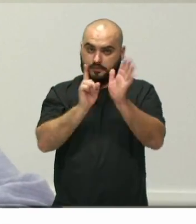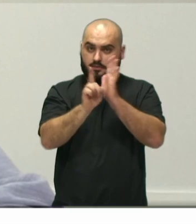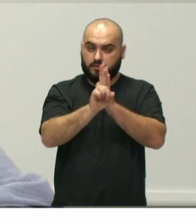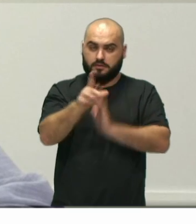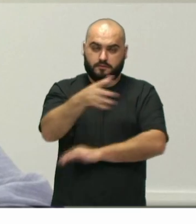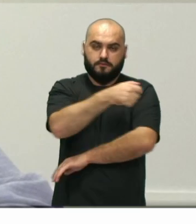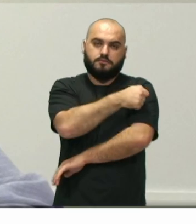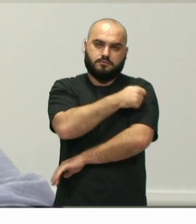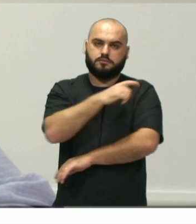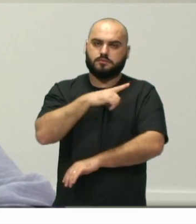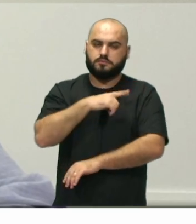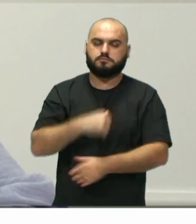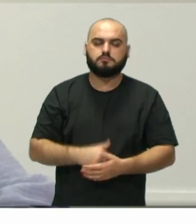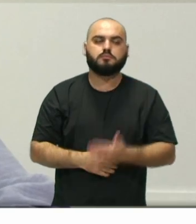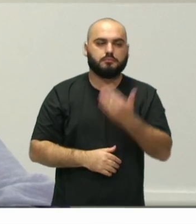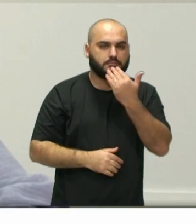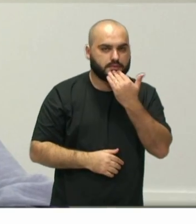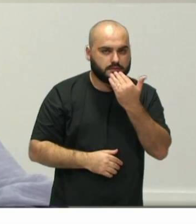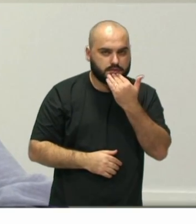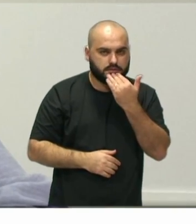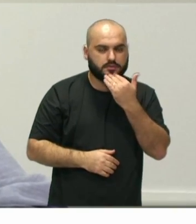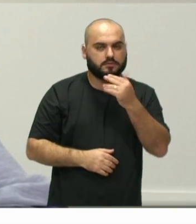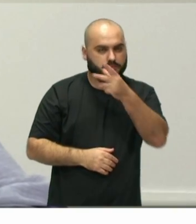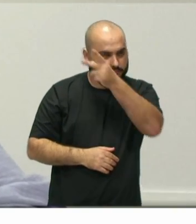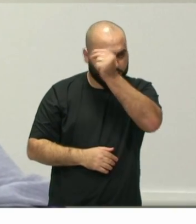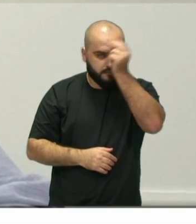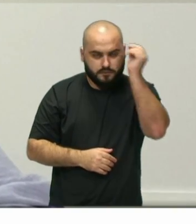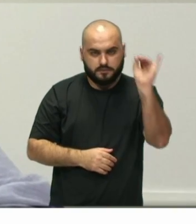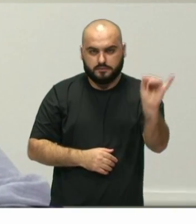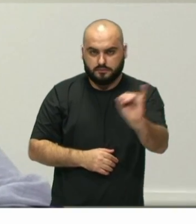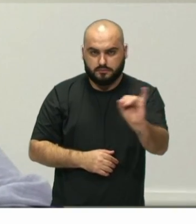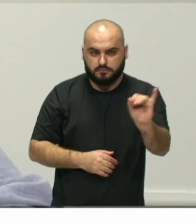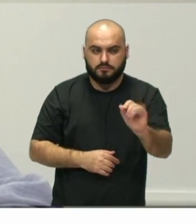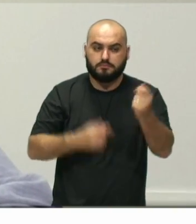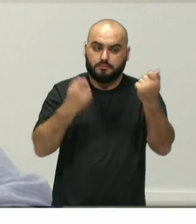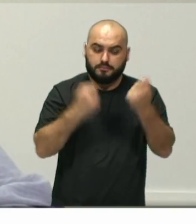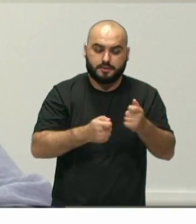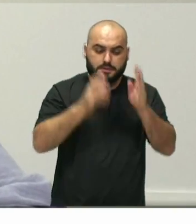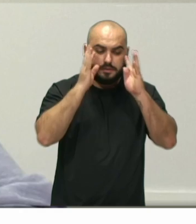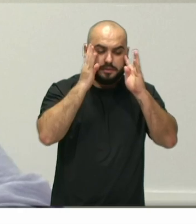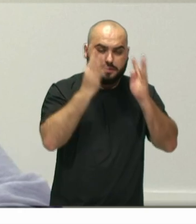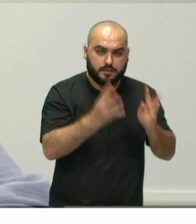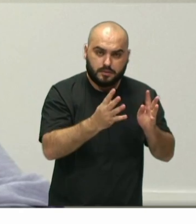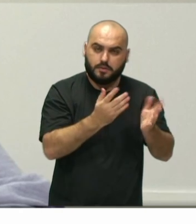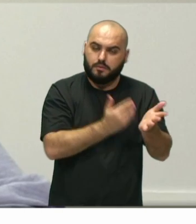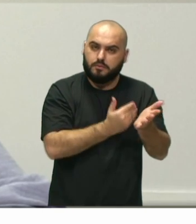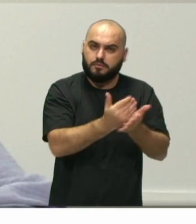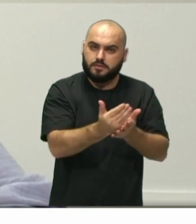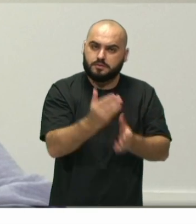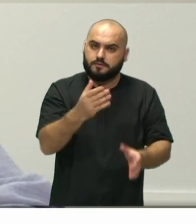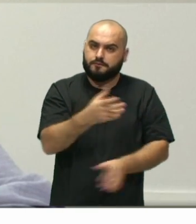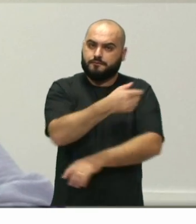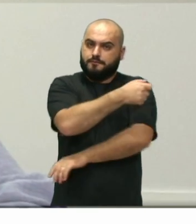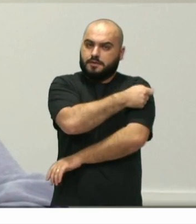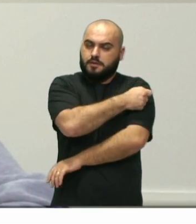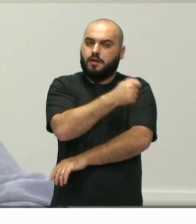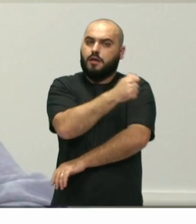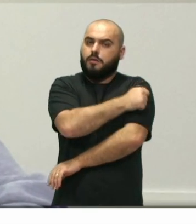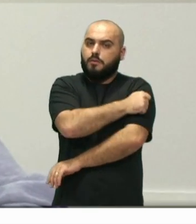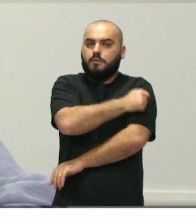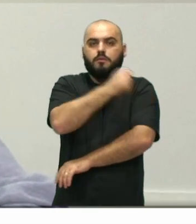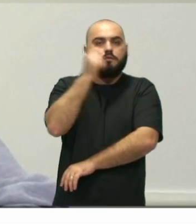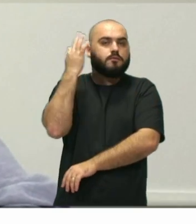vacinação. Então, eu pedi isso, sim, ao governo municipal, que se atente a essa situação e inicie a vacinação dos acadêmicos, porque eles